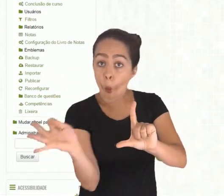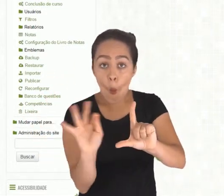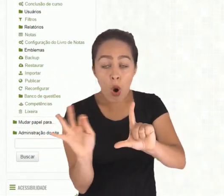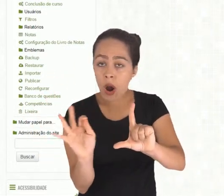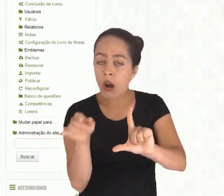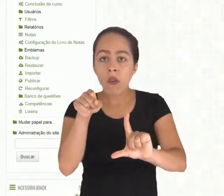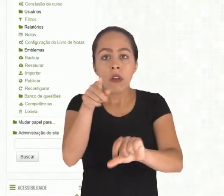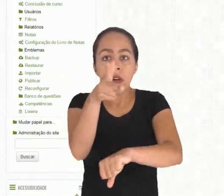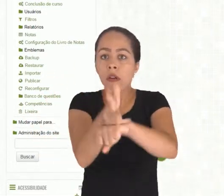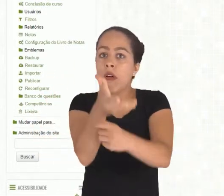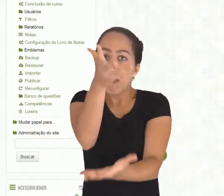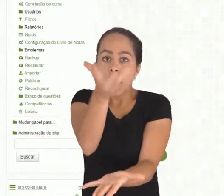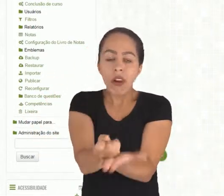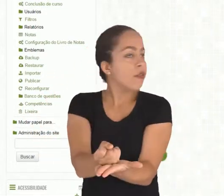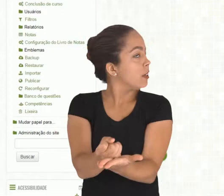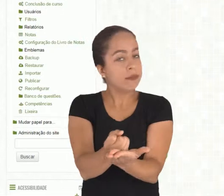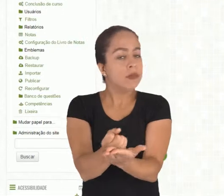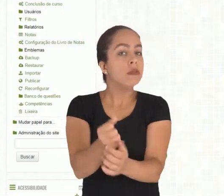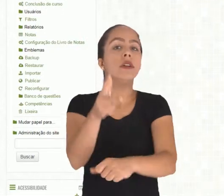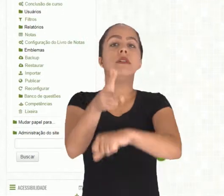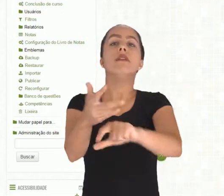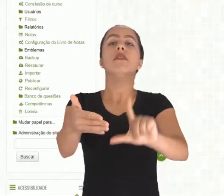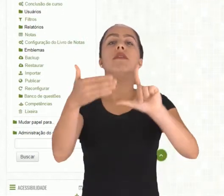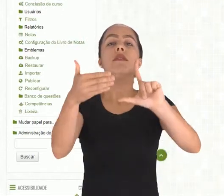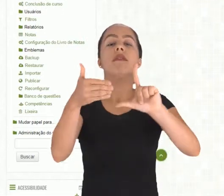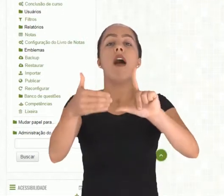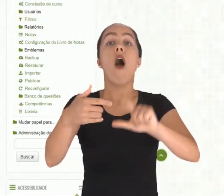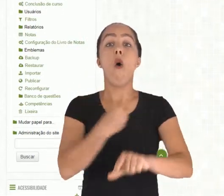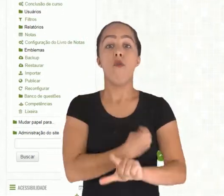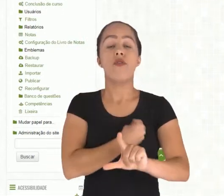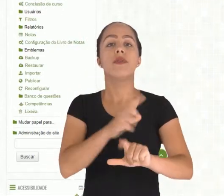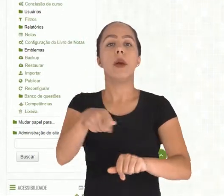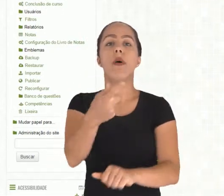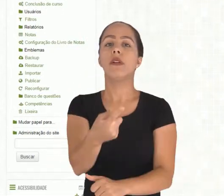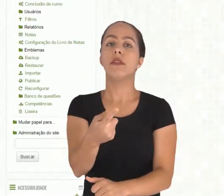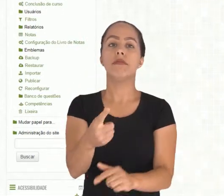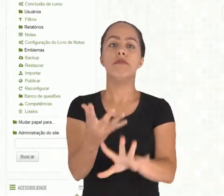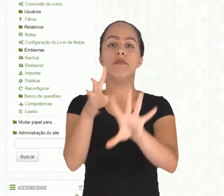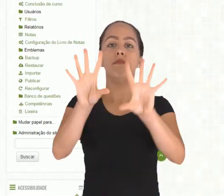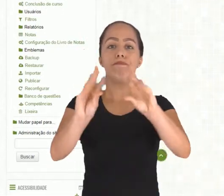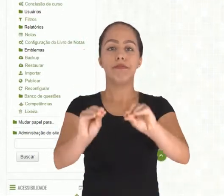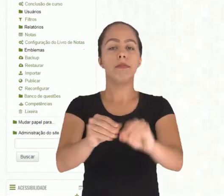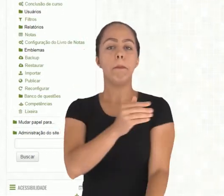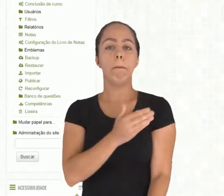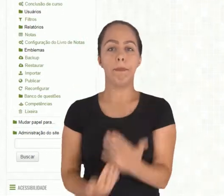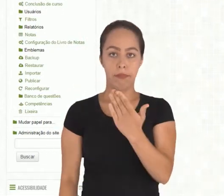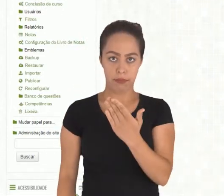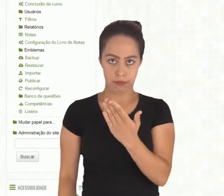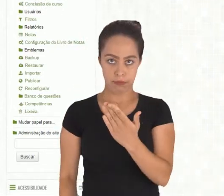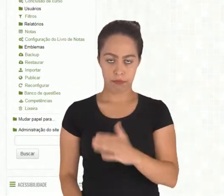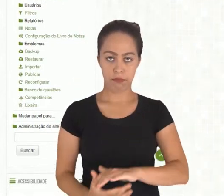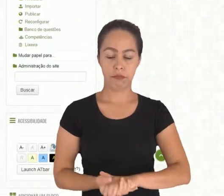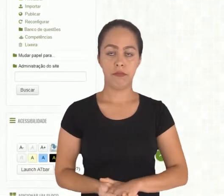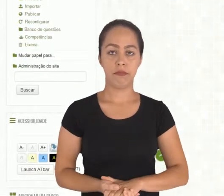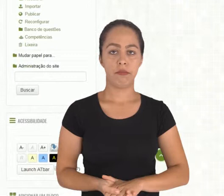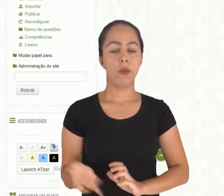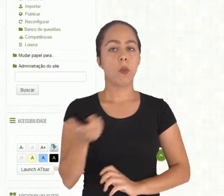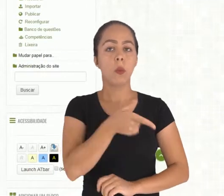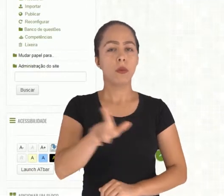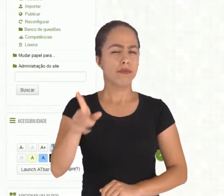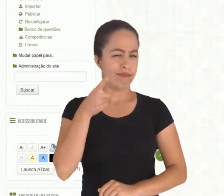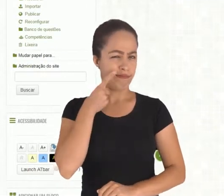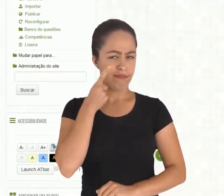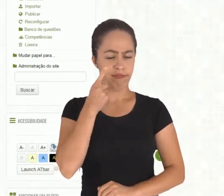você não vai ter a opção de gravar webconferência outra outra configuração interessante essa